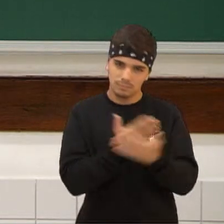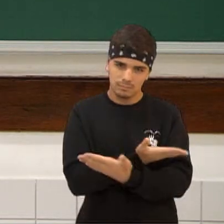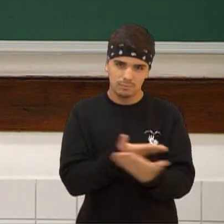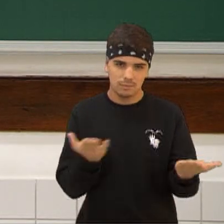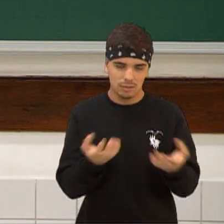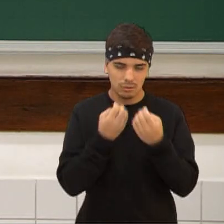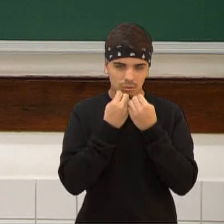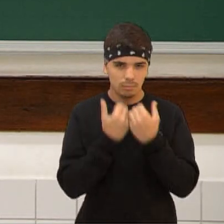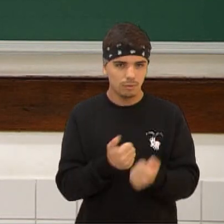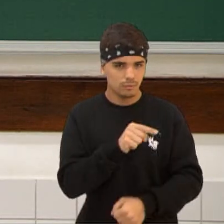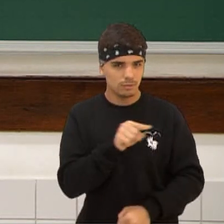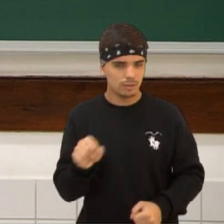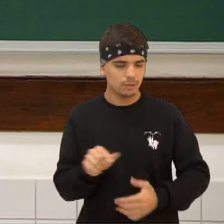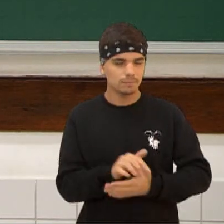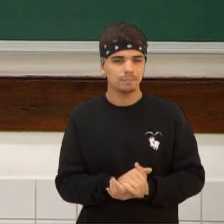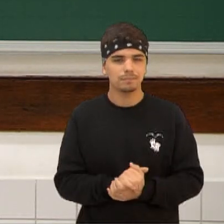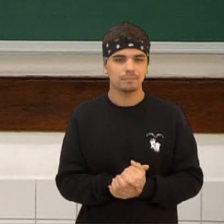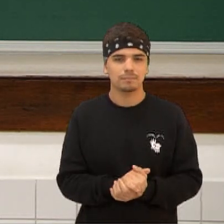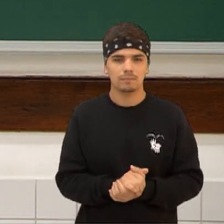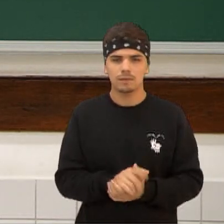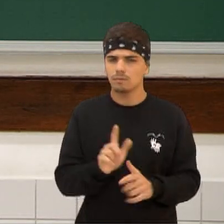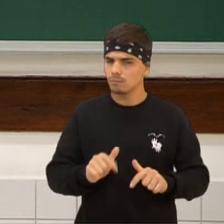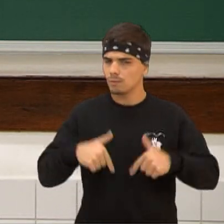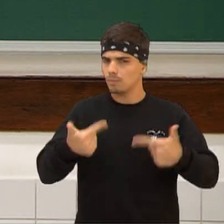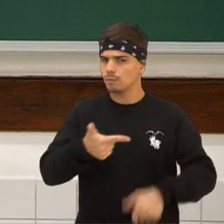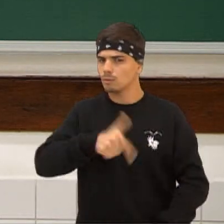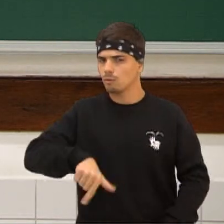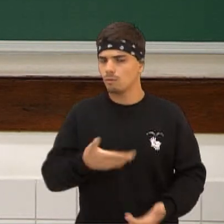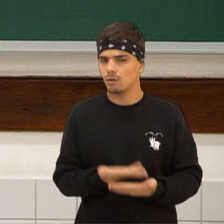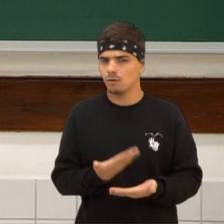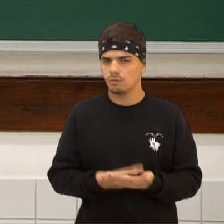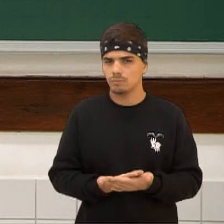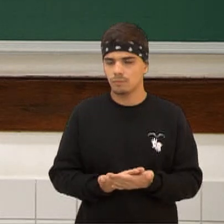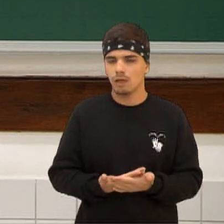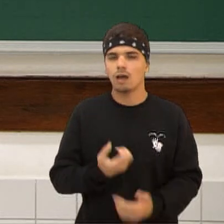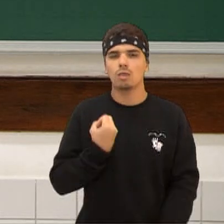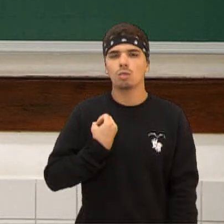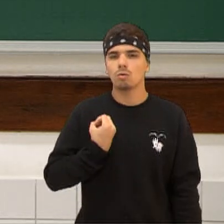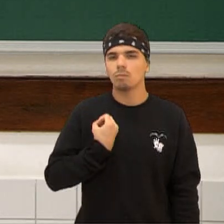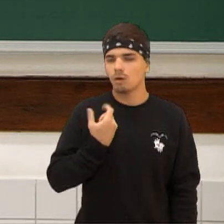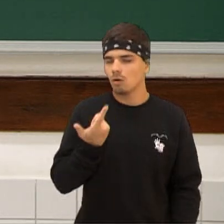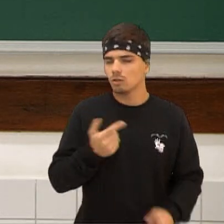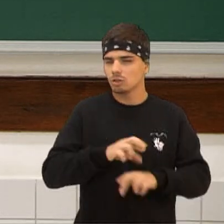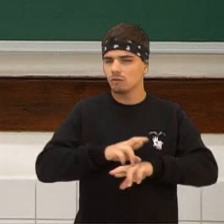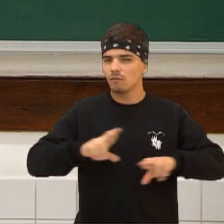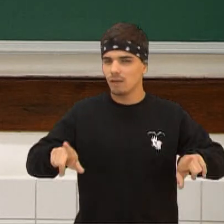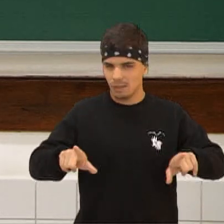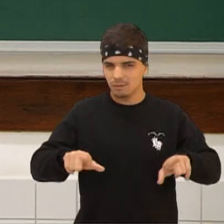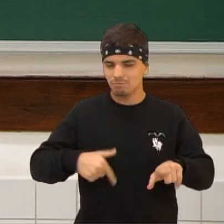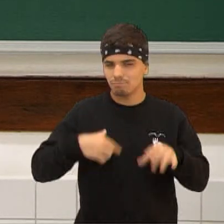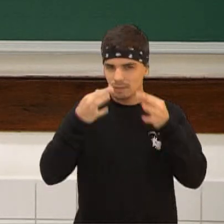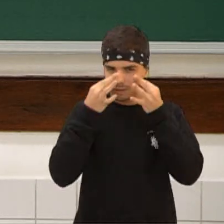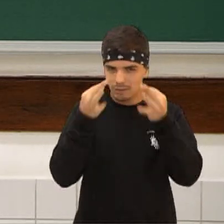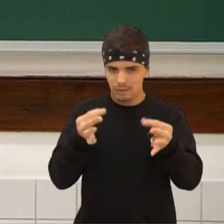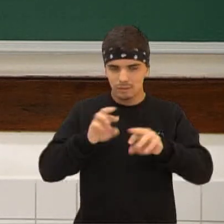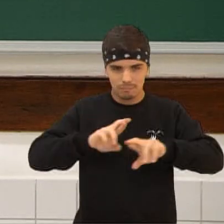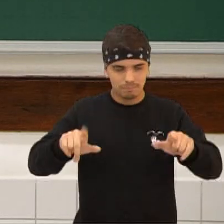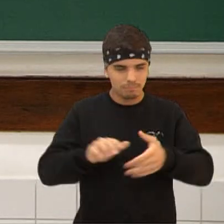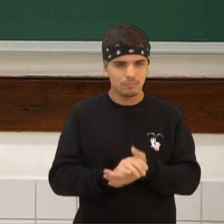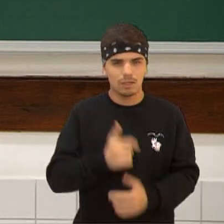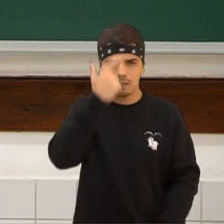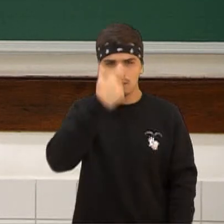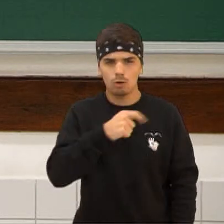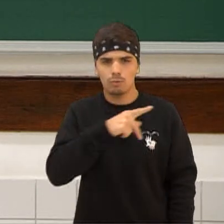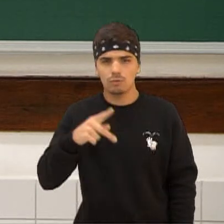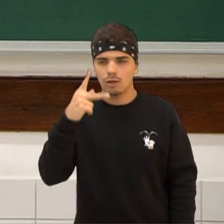everyone! E daí, galera, tudo bem com vocês? Preparados para mais uma aula? Hoje a nossa aula vai ser bem diferente, então presta bastante atenção. Eu,